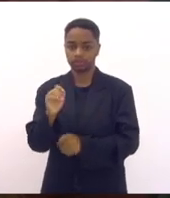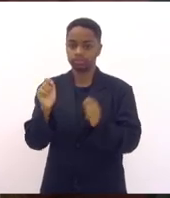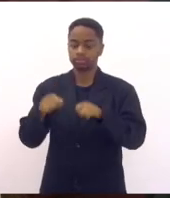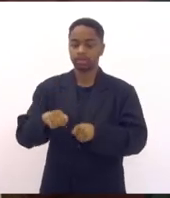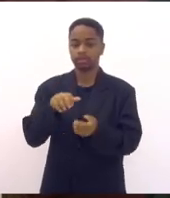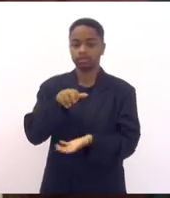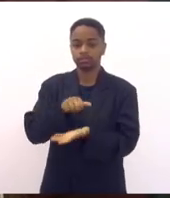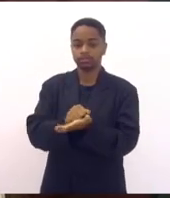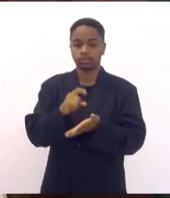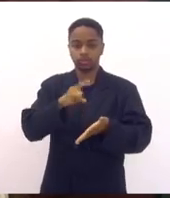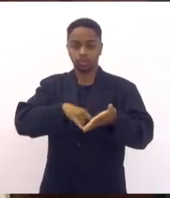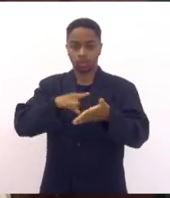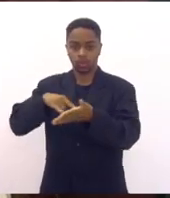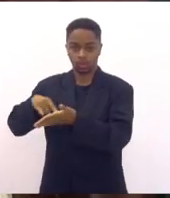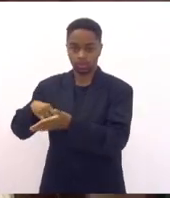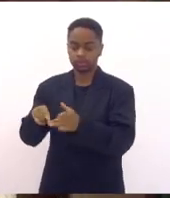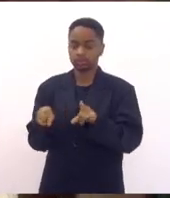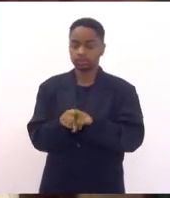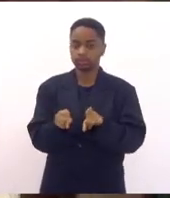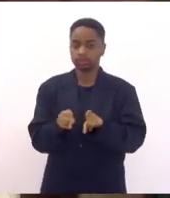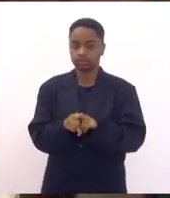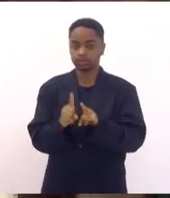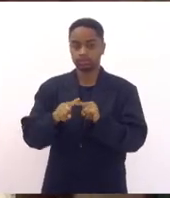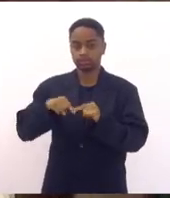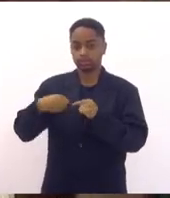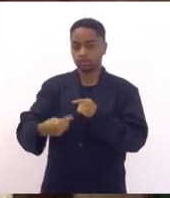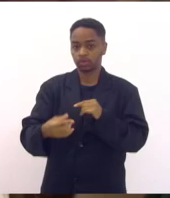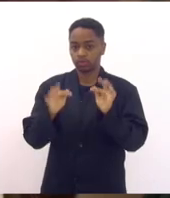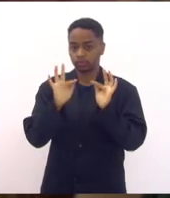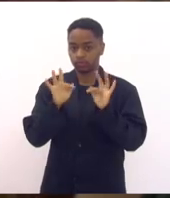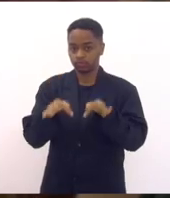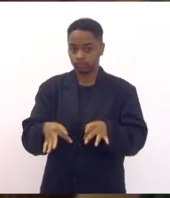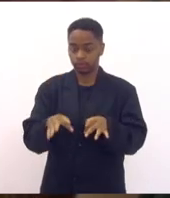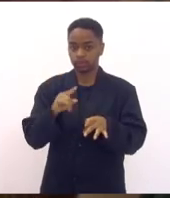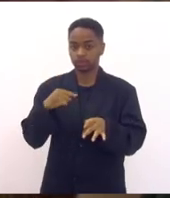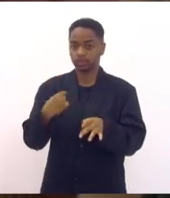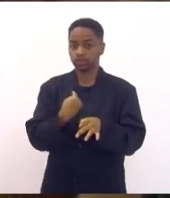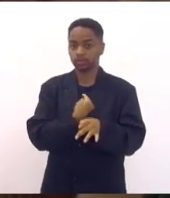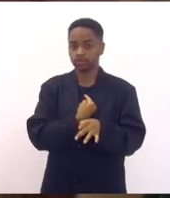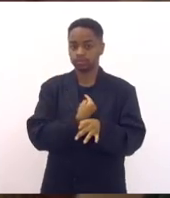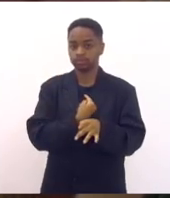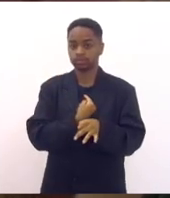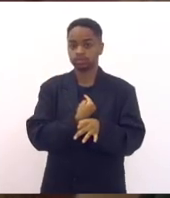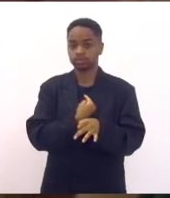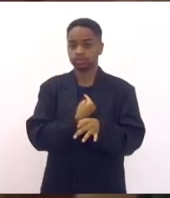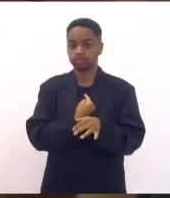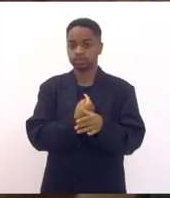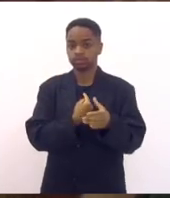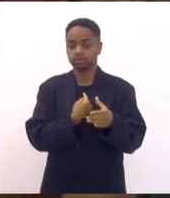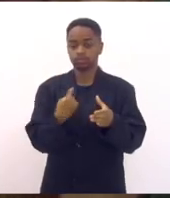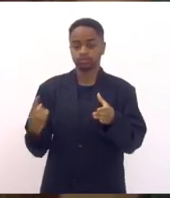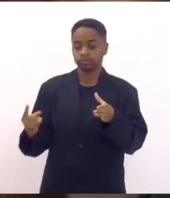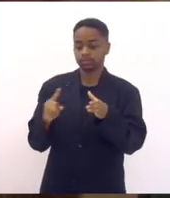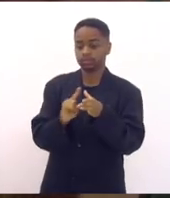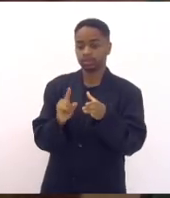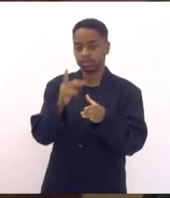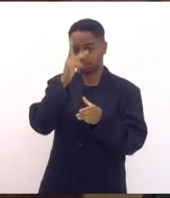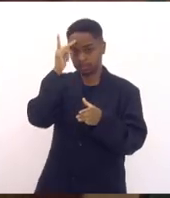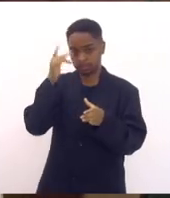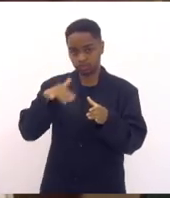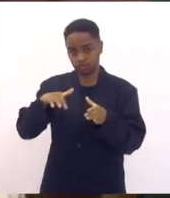documentação e ao término nós vamos incluir essas pessoas no mercado de trabalho